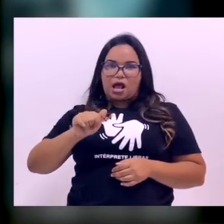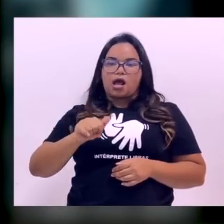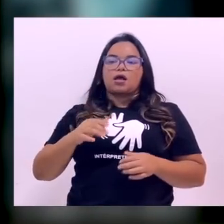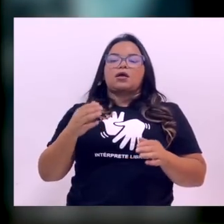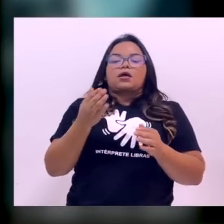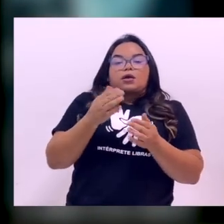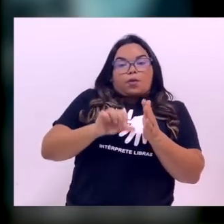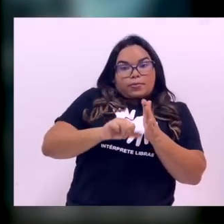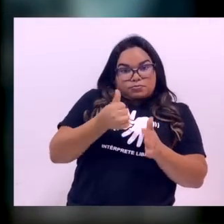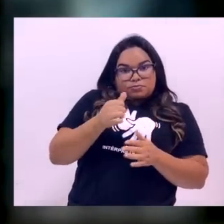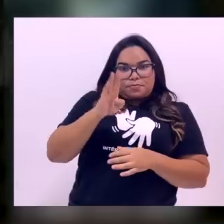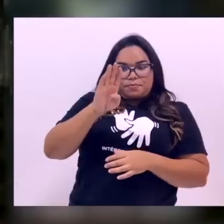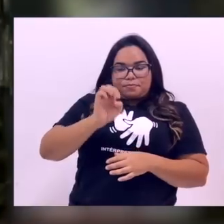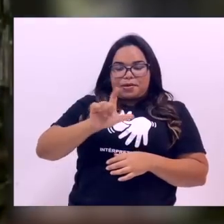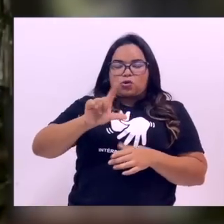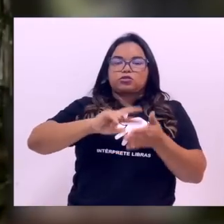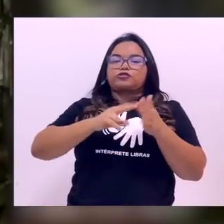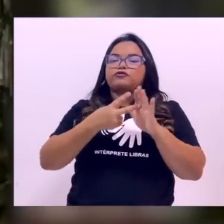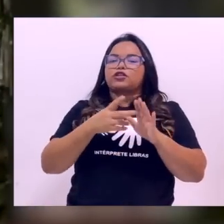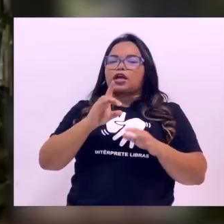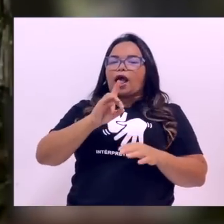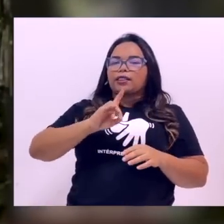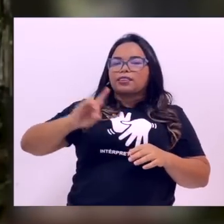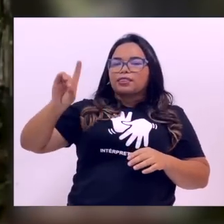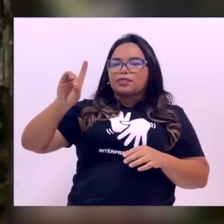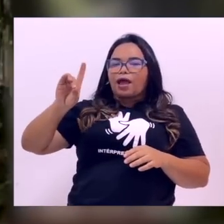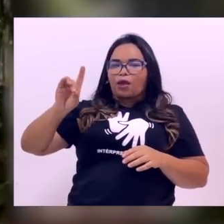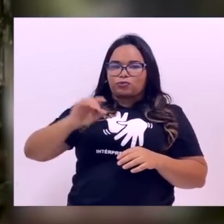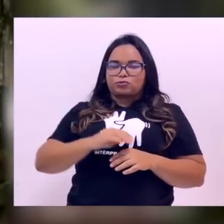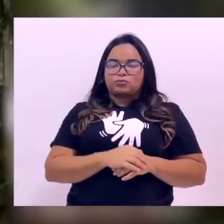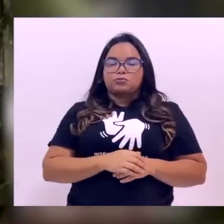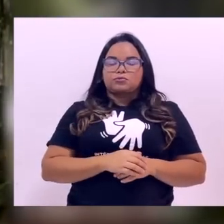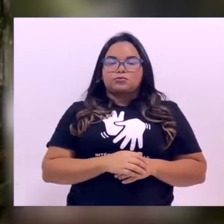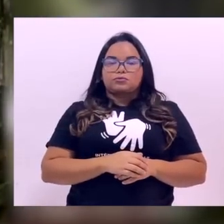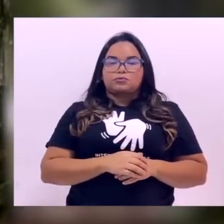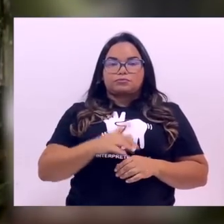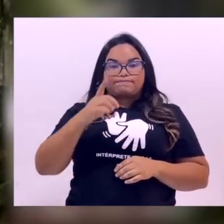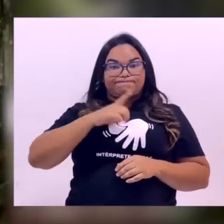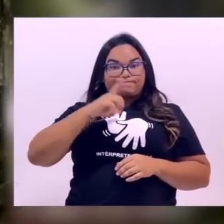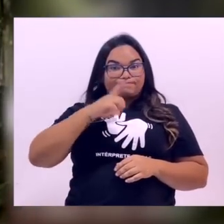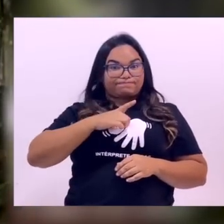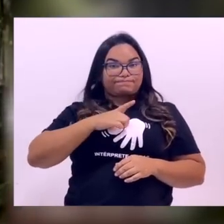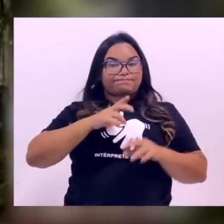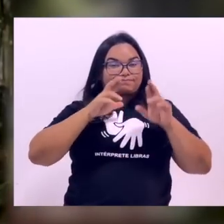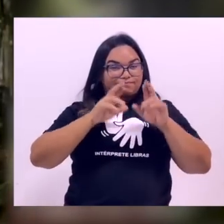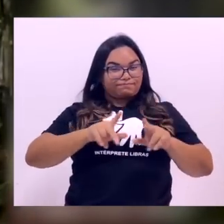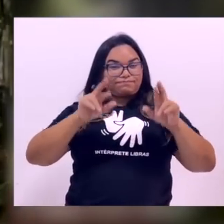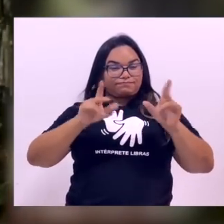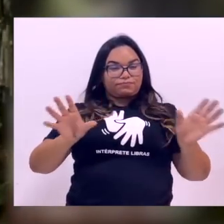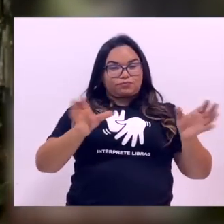deus Bel. E ele está muito em moda hoje em dia. Há muitas